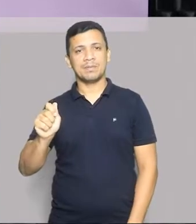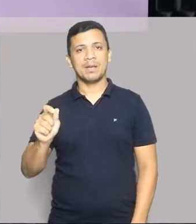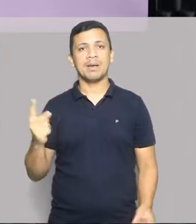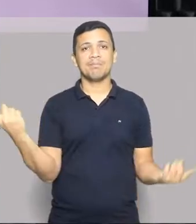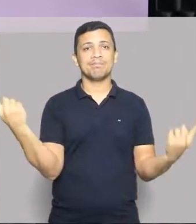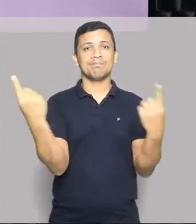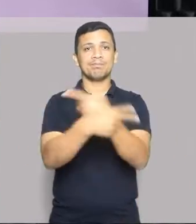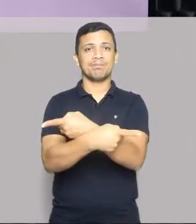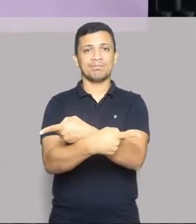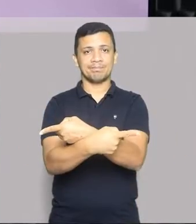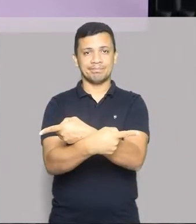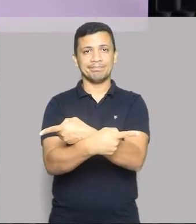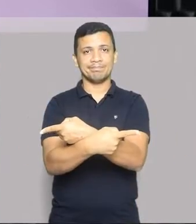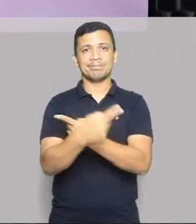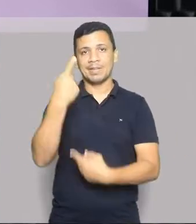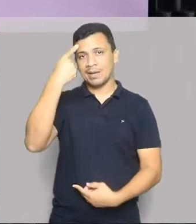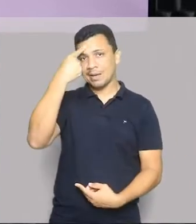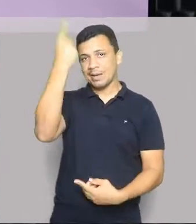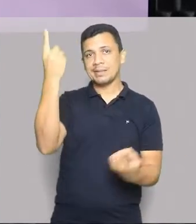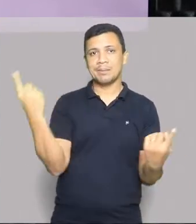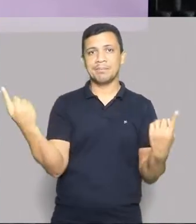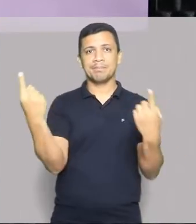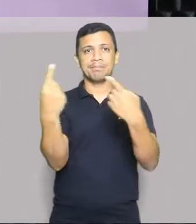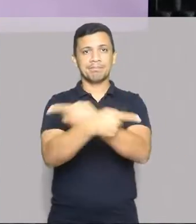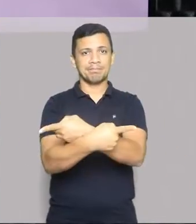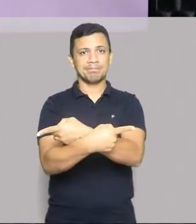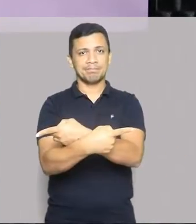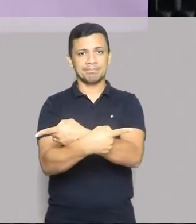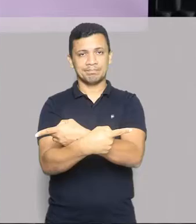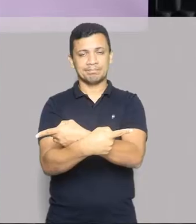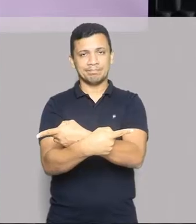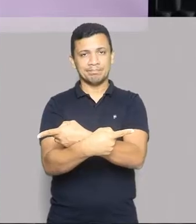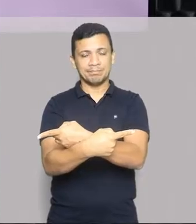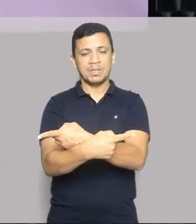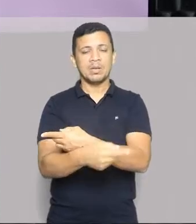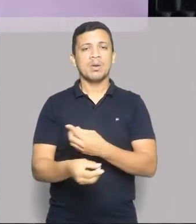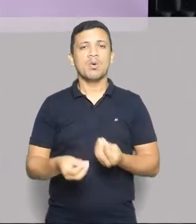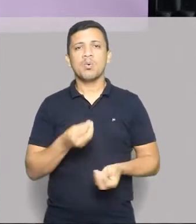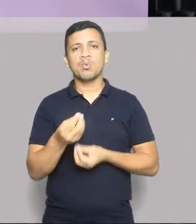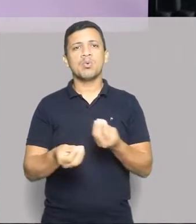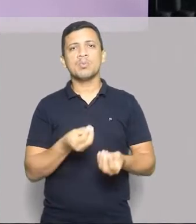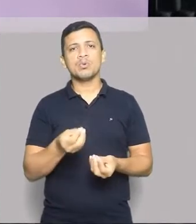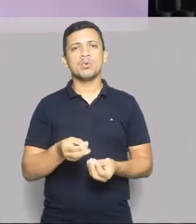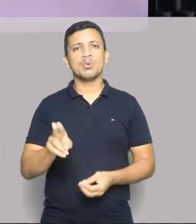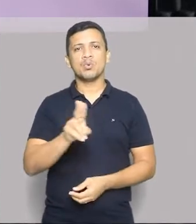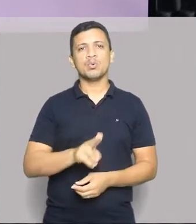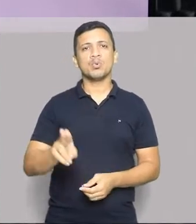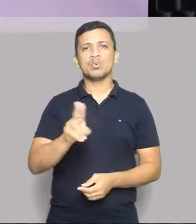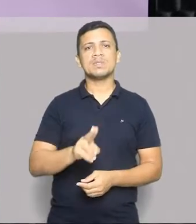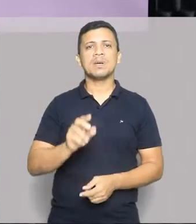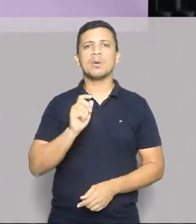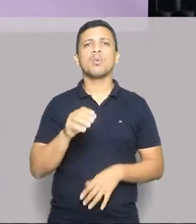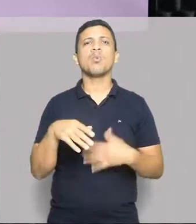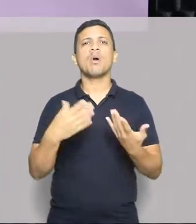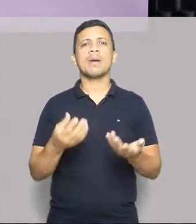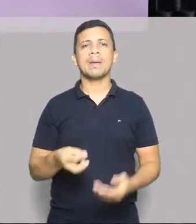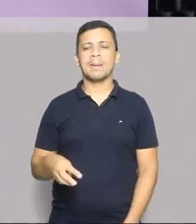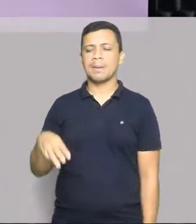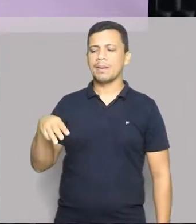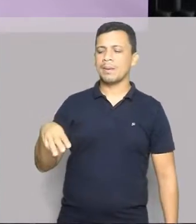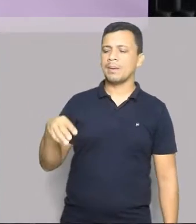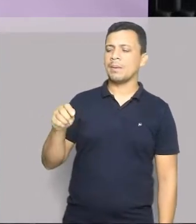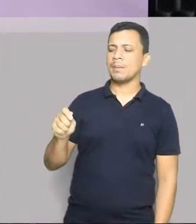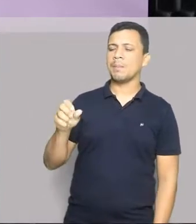oposição, adversidade. O conectivo adversativo mais comum, lembre-se, é o mas existe o porém,